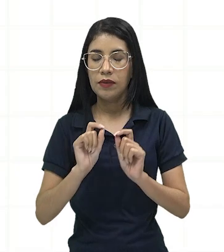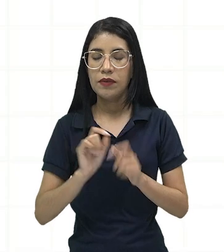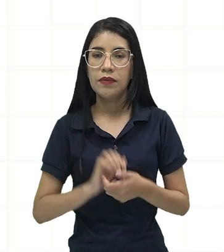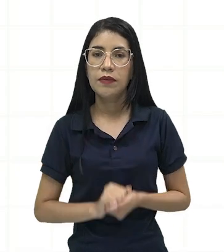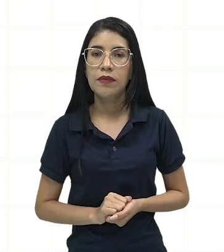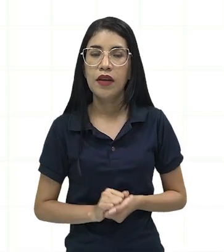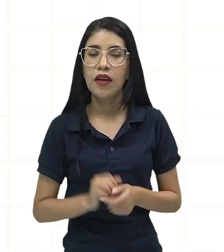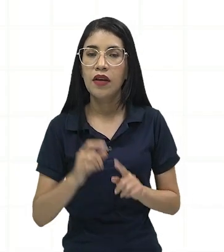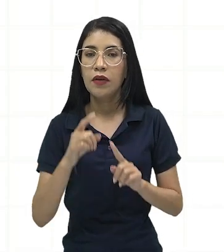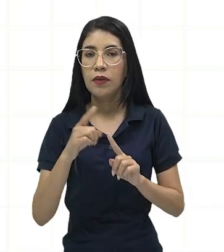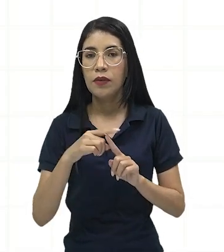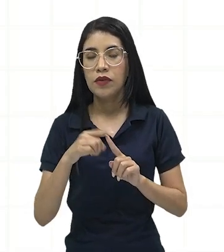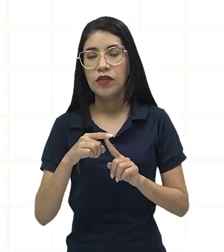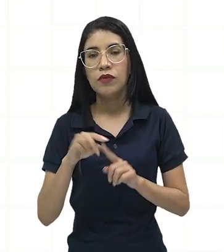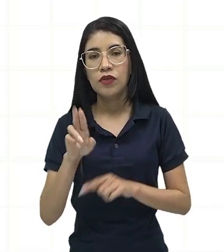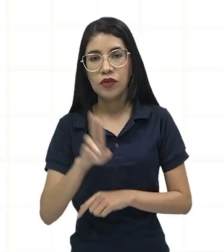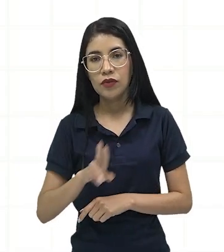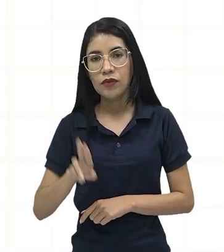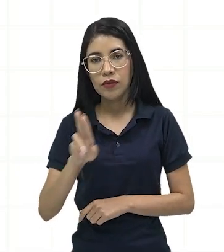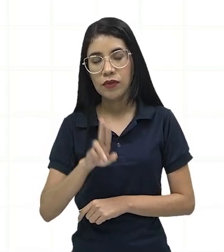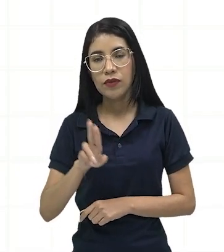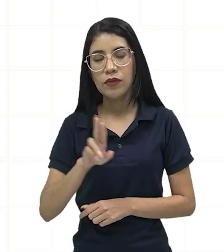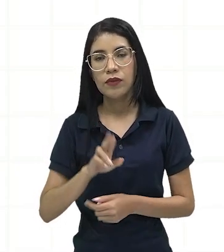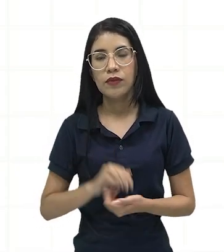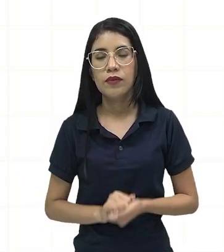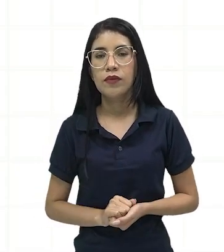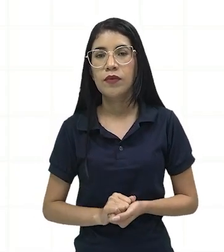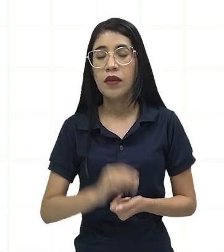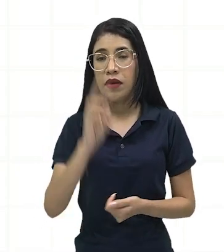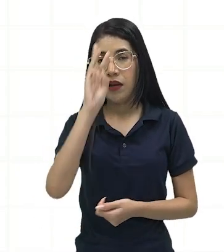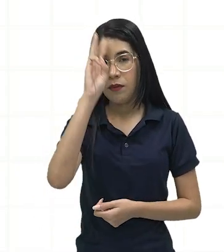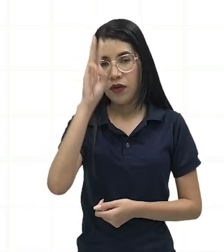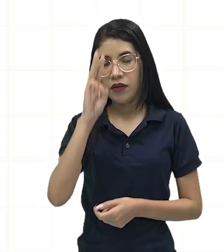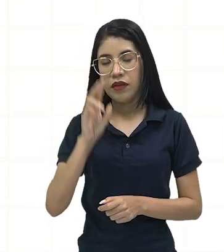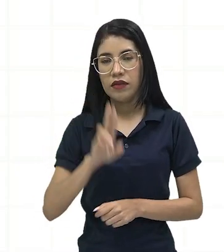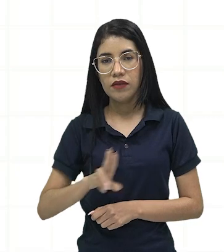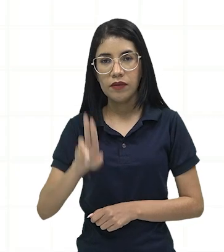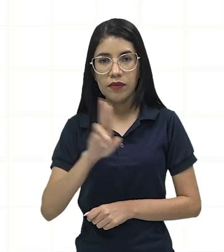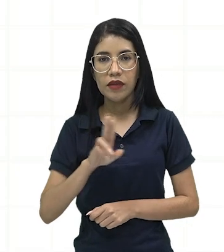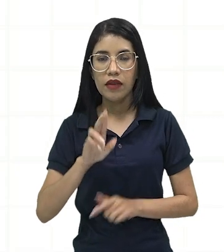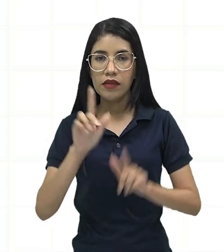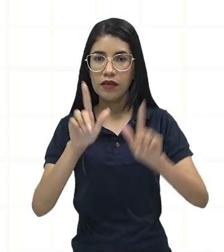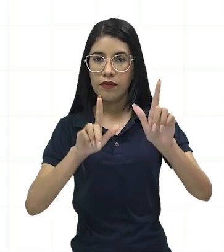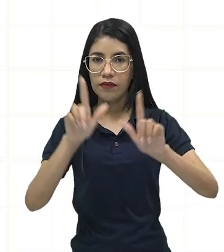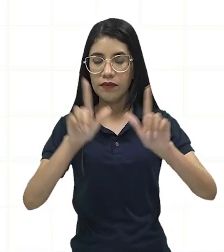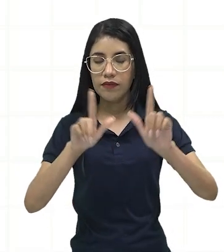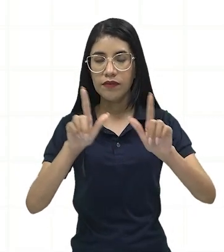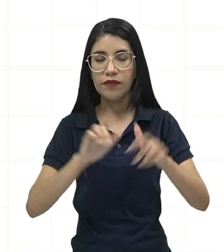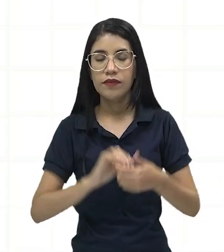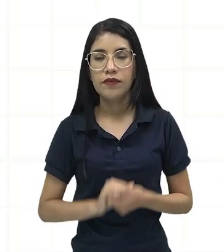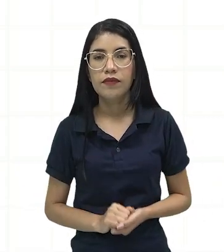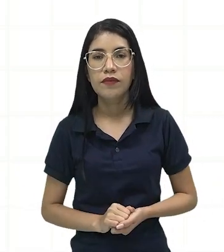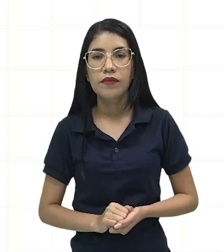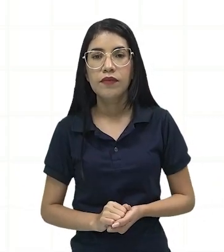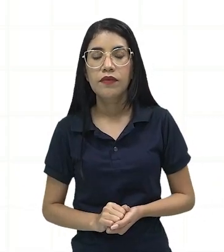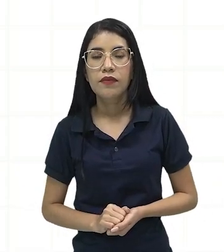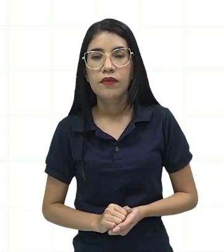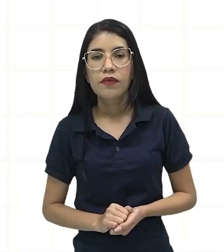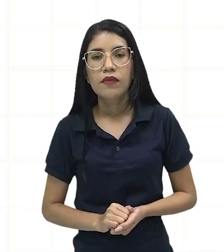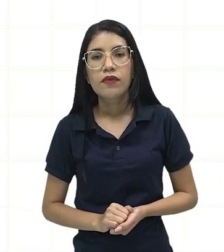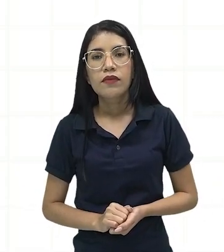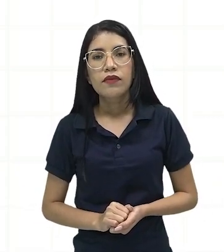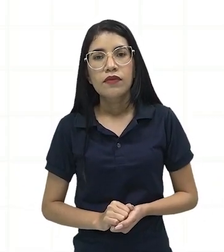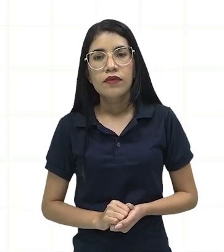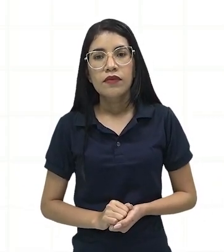o tipo aí de consumo, aliás, seria a potência que essa TV possui. E nesse